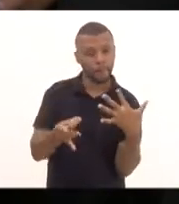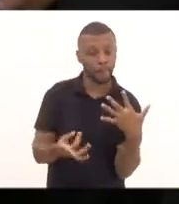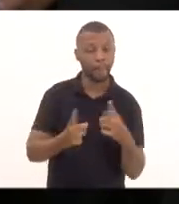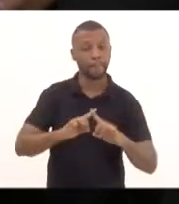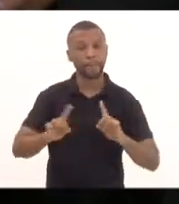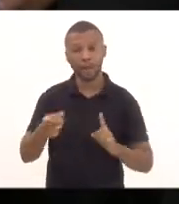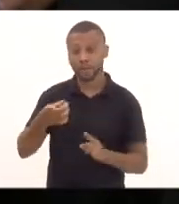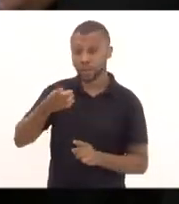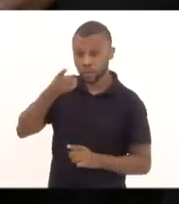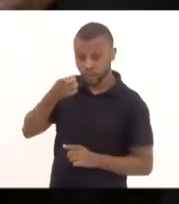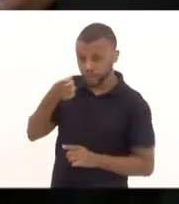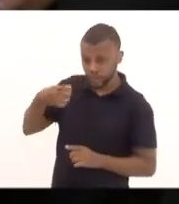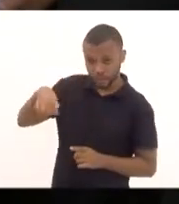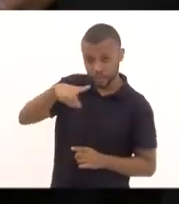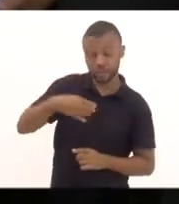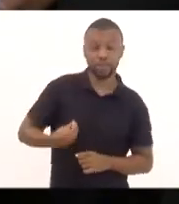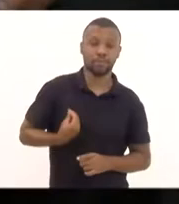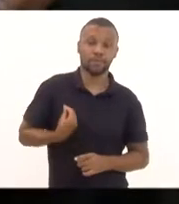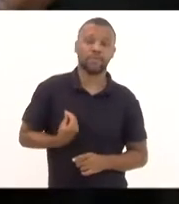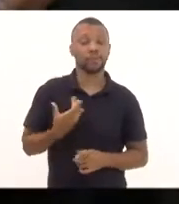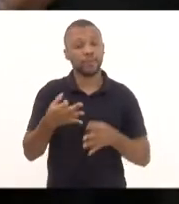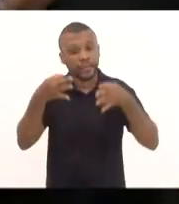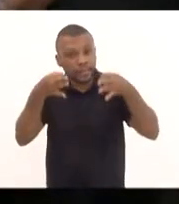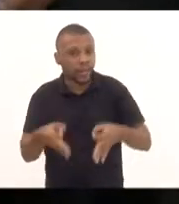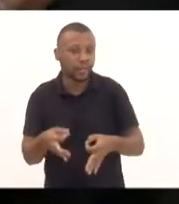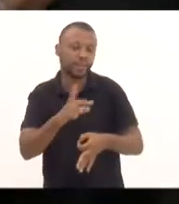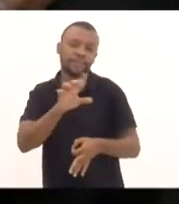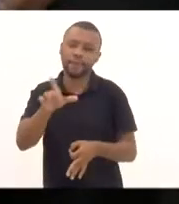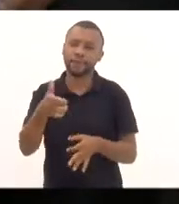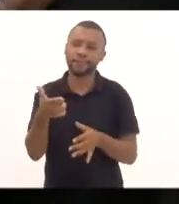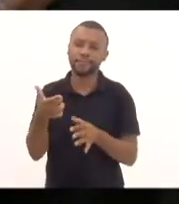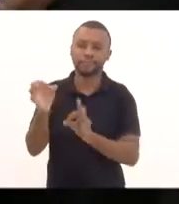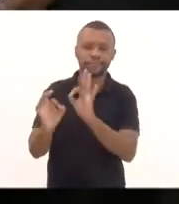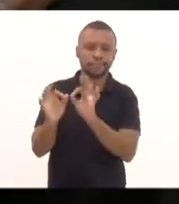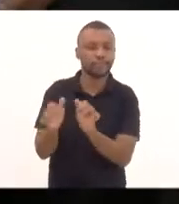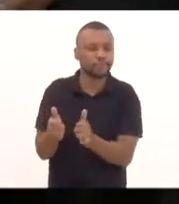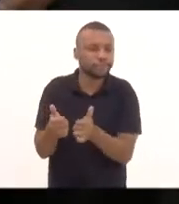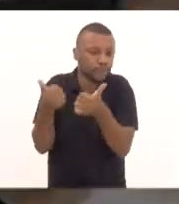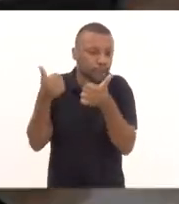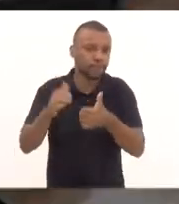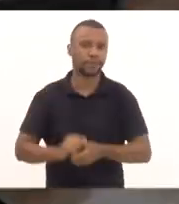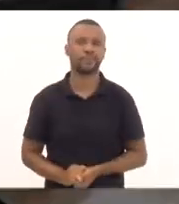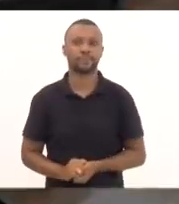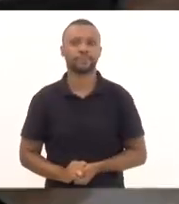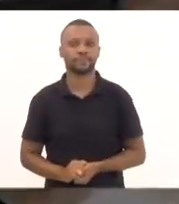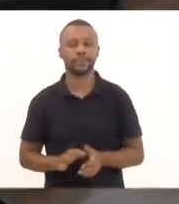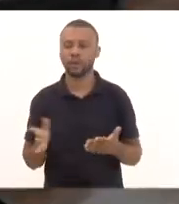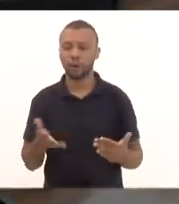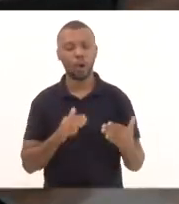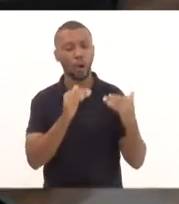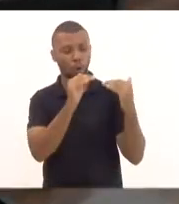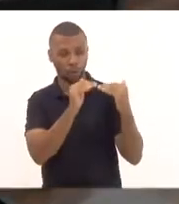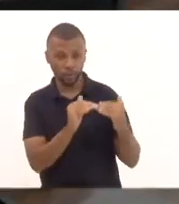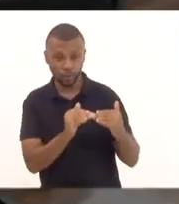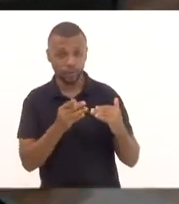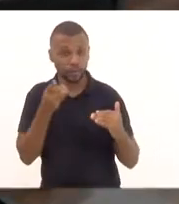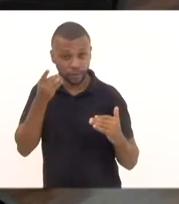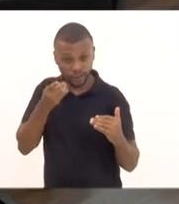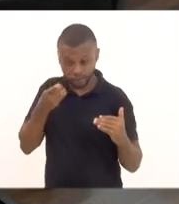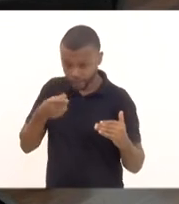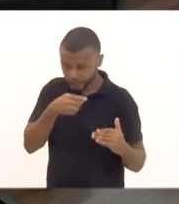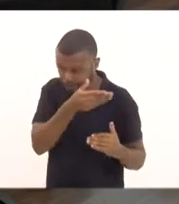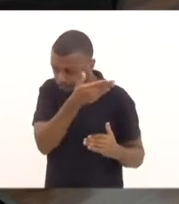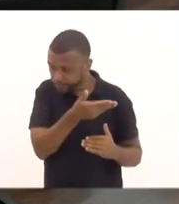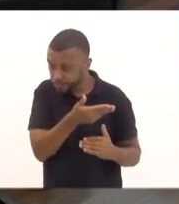certamente farão a mesma ou até melhores Obrigado concordamos então a deputada enfermeira Rejane Marta dos povos